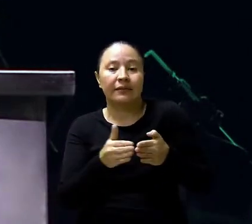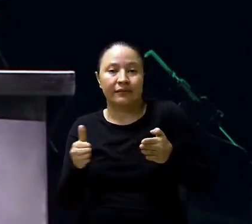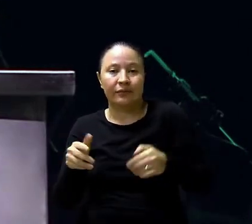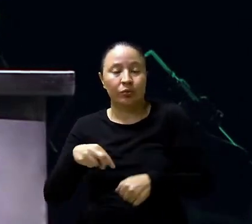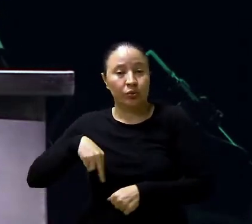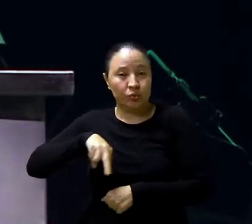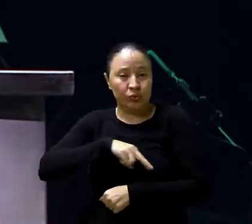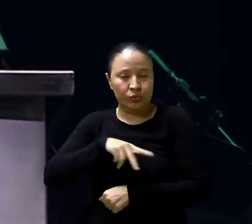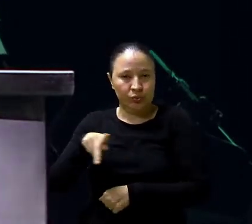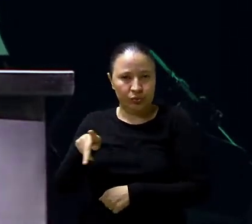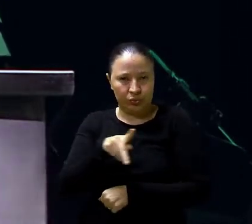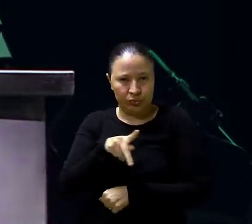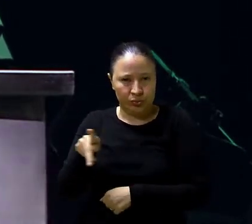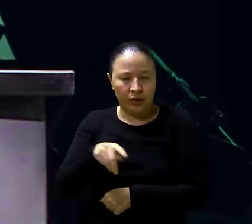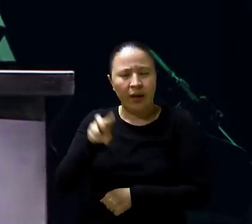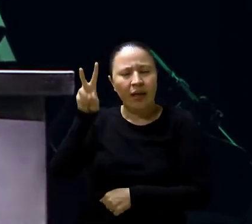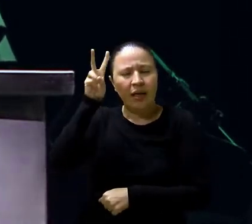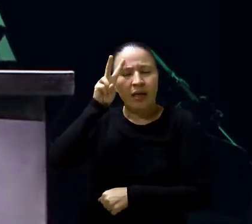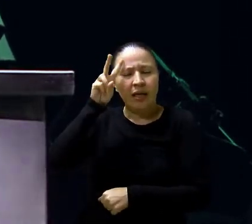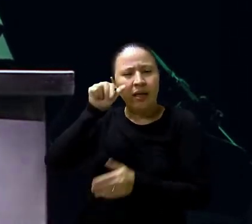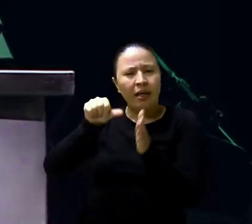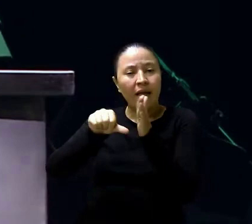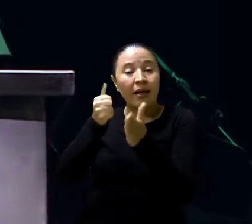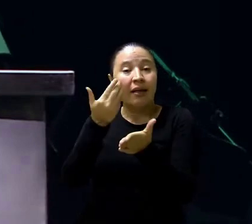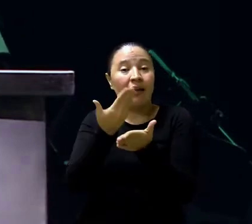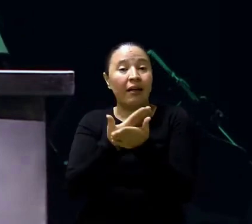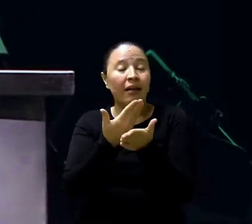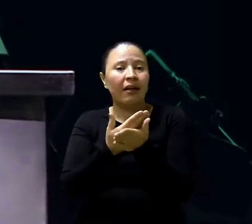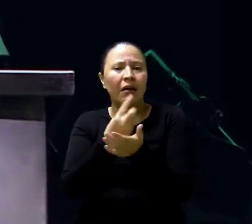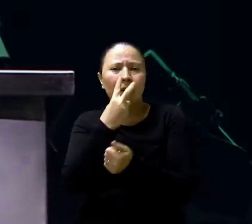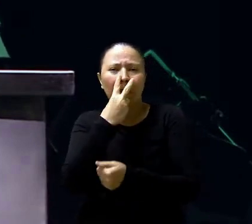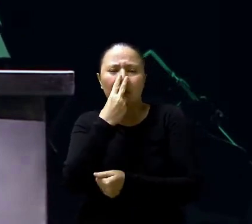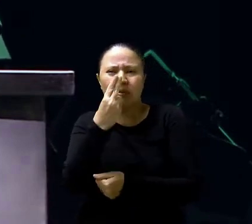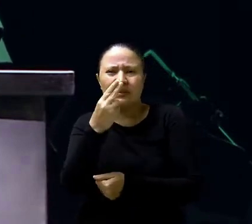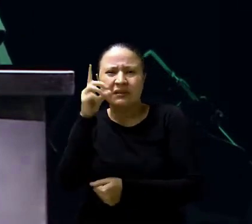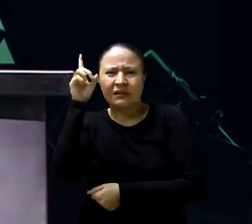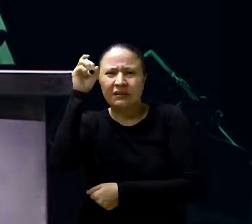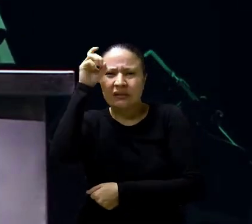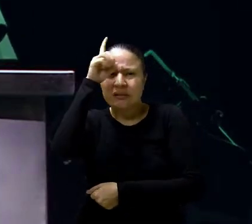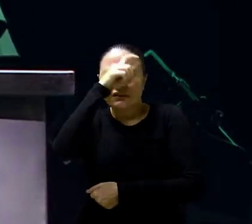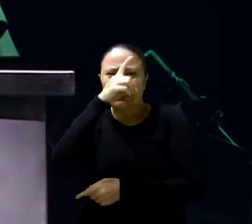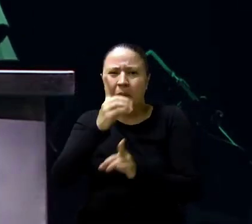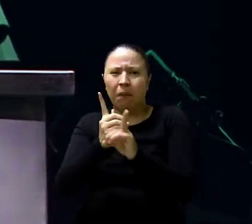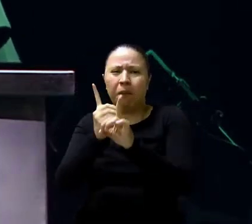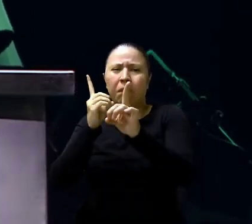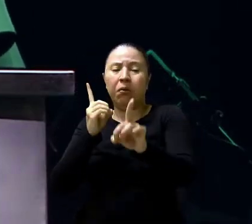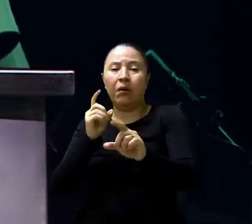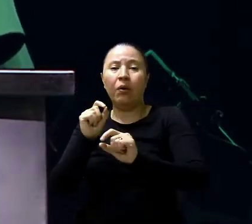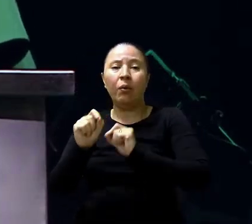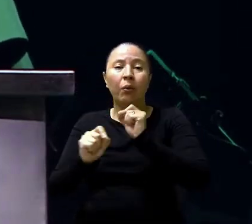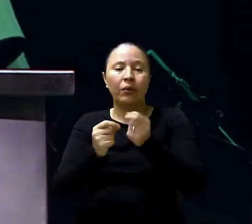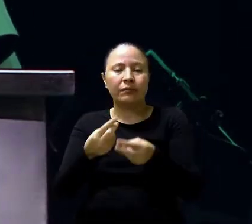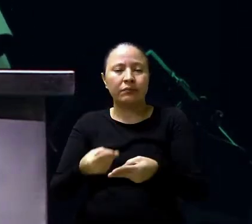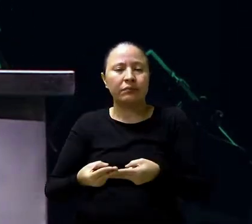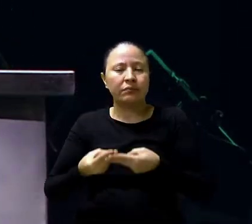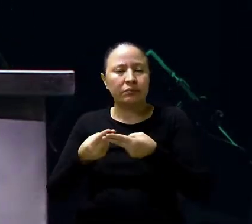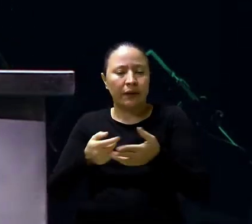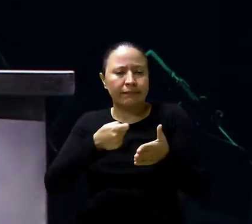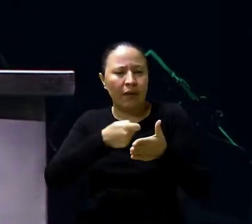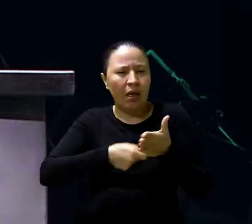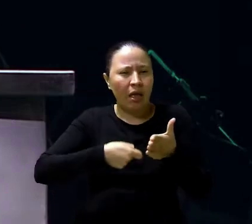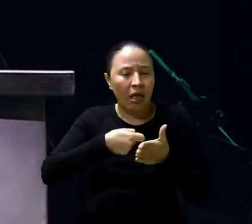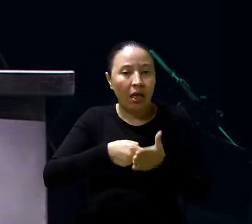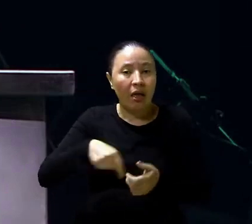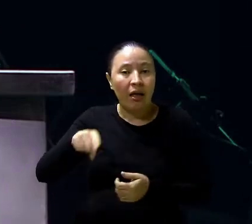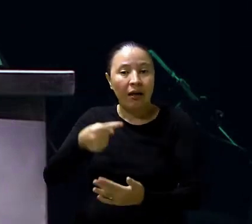professores. Lembro-me das primeiras aulas, onde tudo parecia tão complicado e distante. Foi com paciência e dedicação que